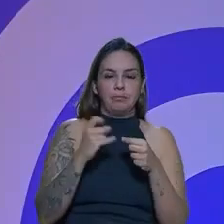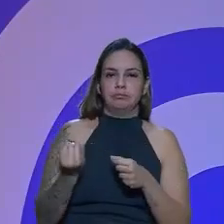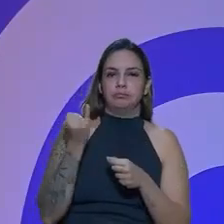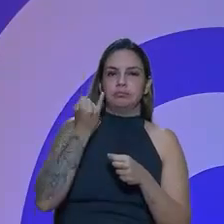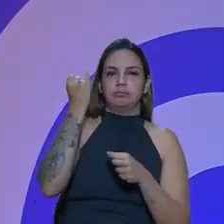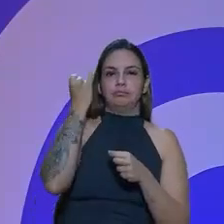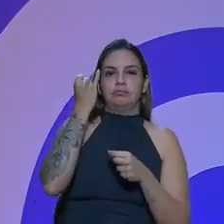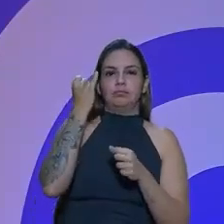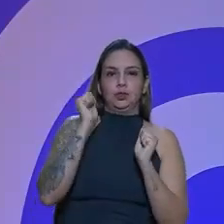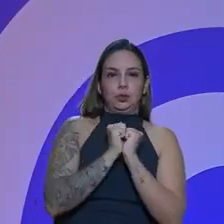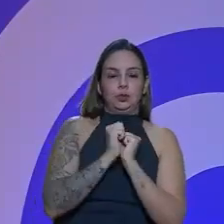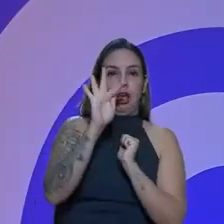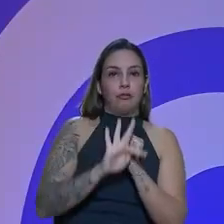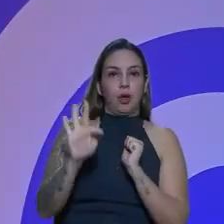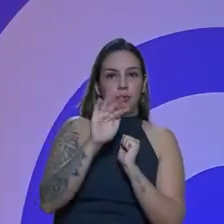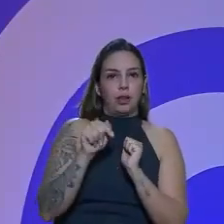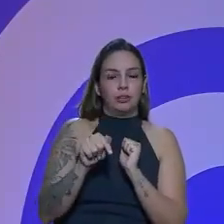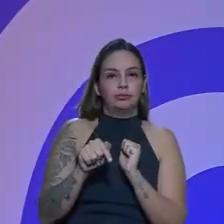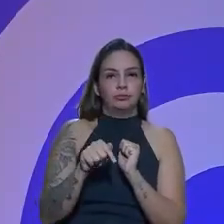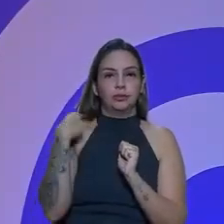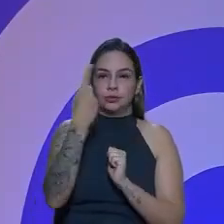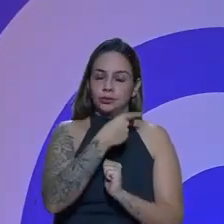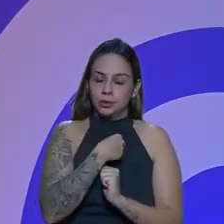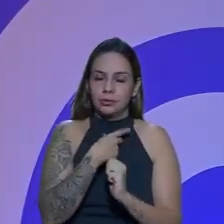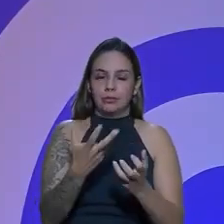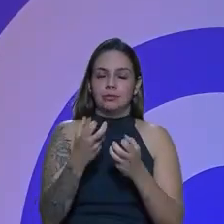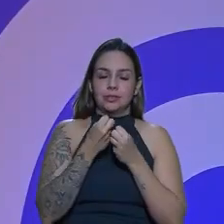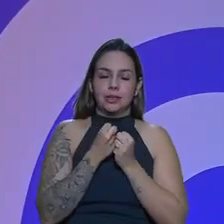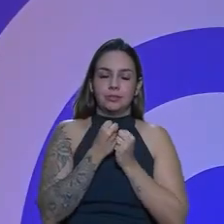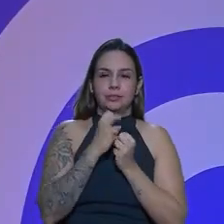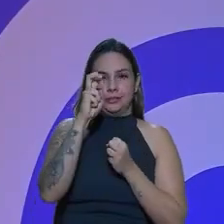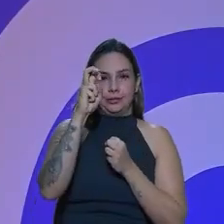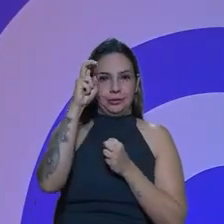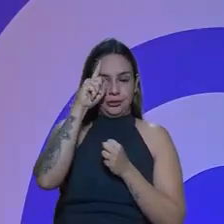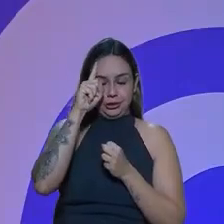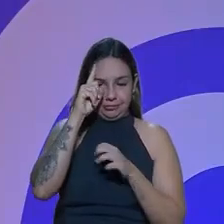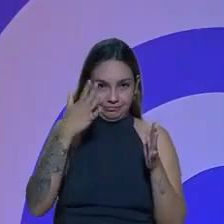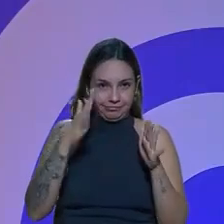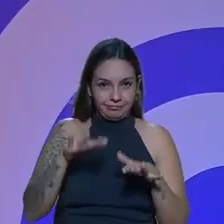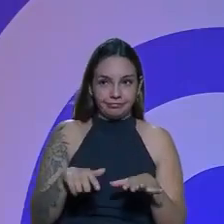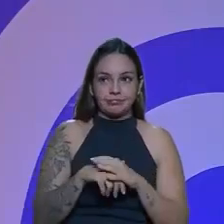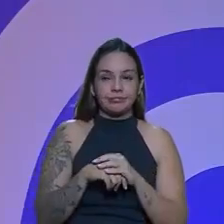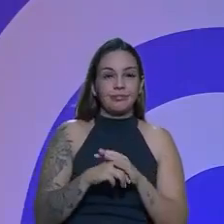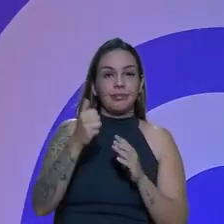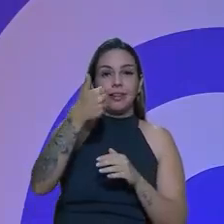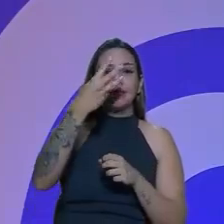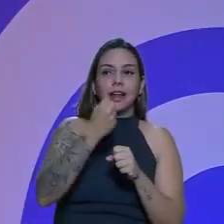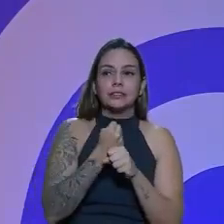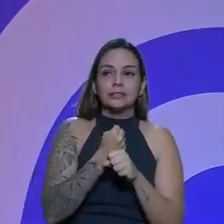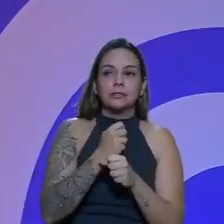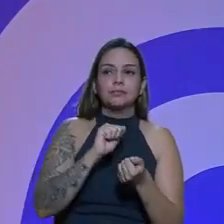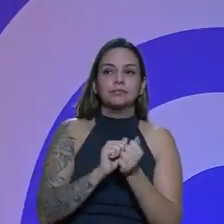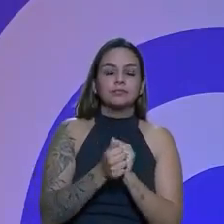apresentação inicia-se com Josane de pé, falando diante do púlpito. Ela é uma mulher branca de cabelos lisos, longos e loiros. Ela